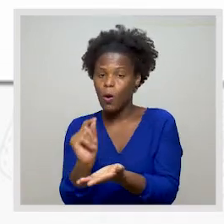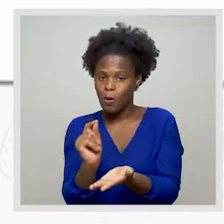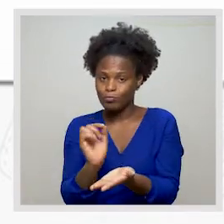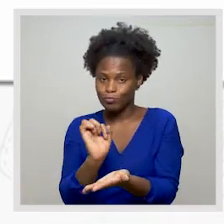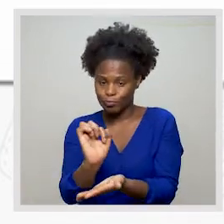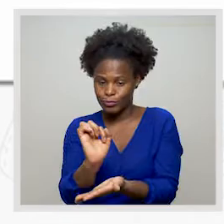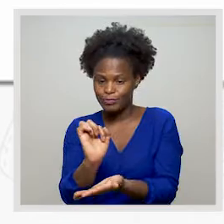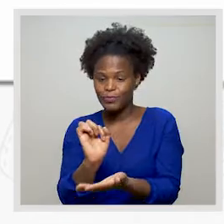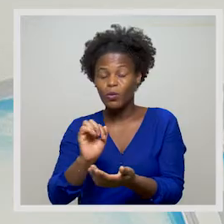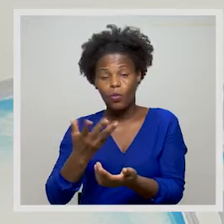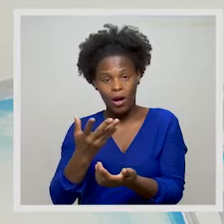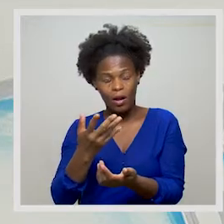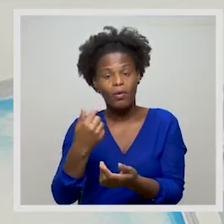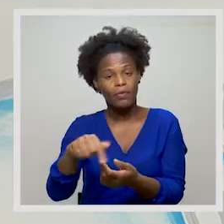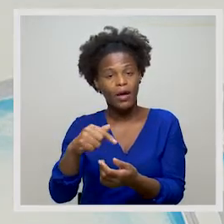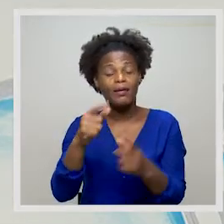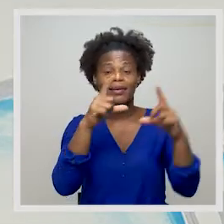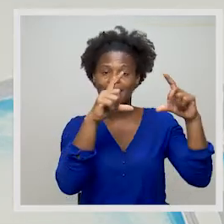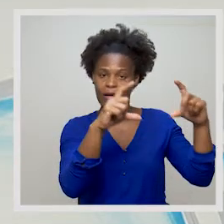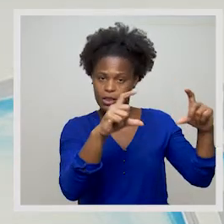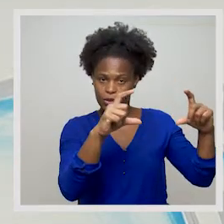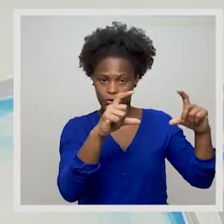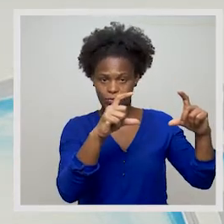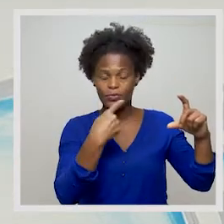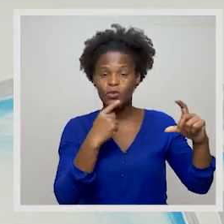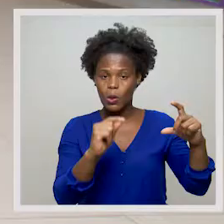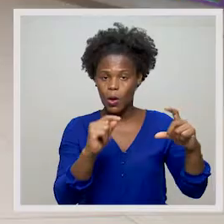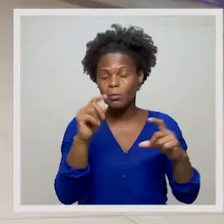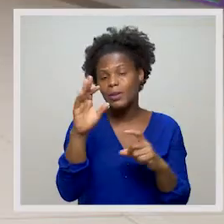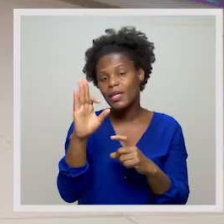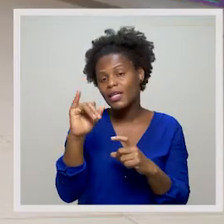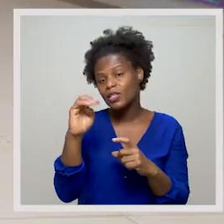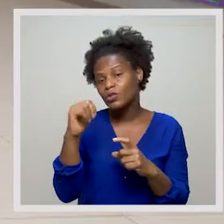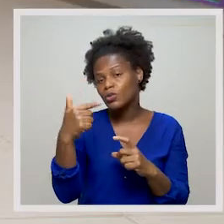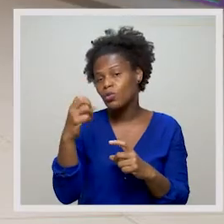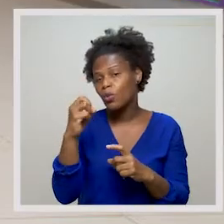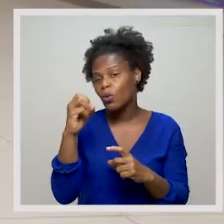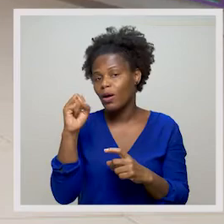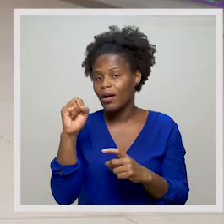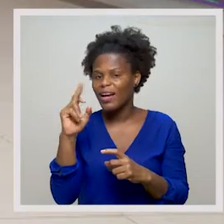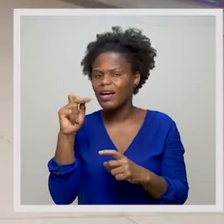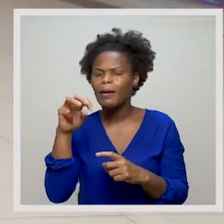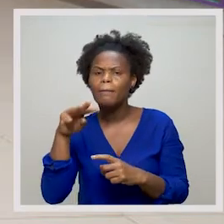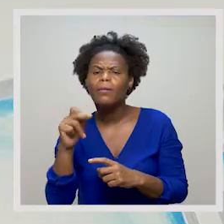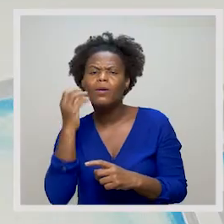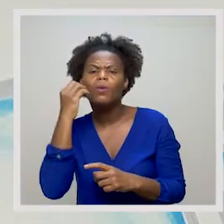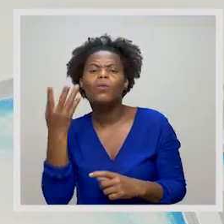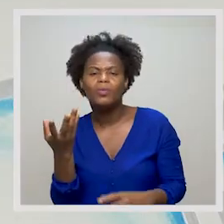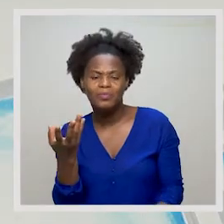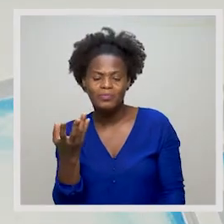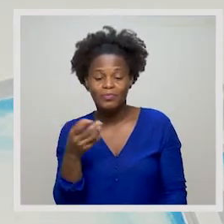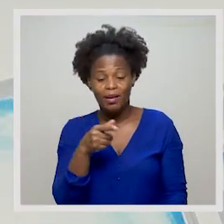gráfico quando apresentados em classes. Como é que será o nosso